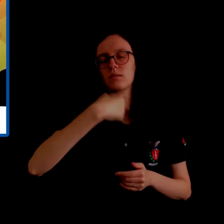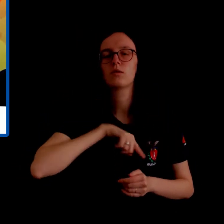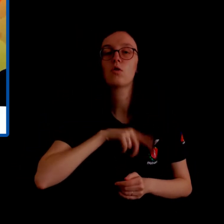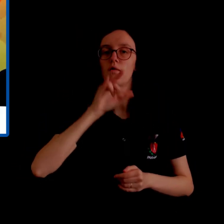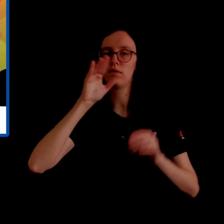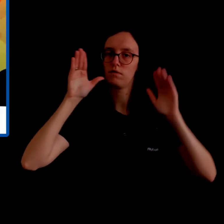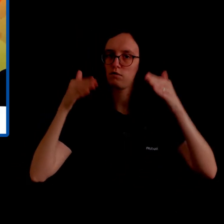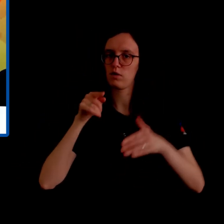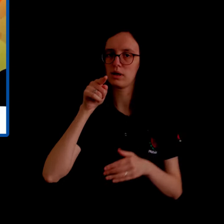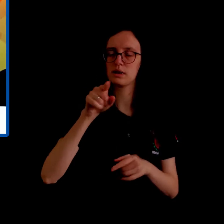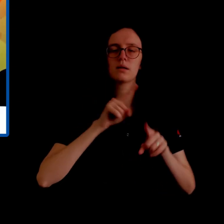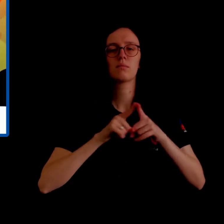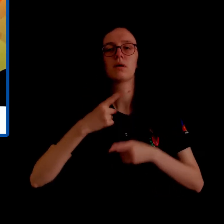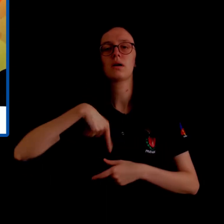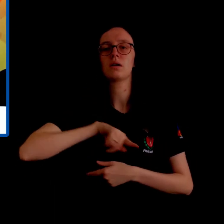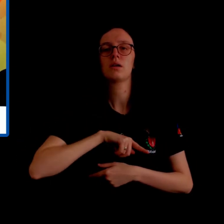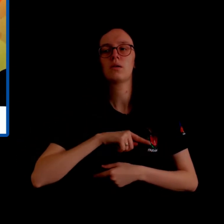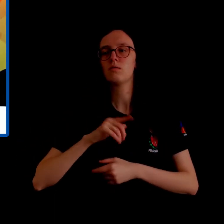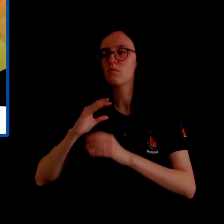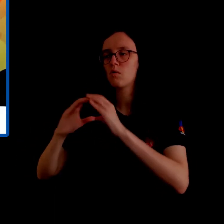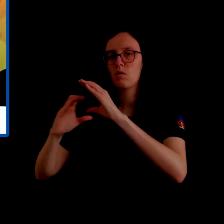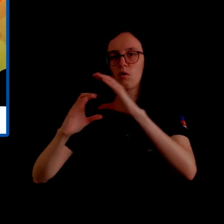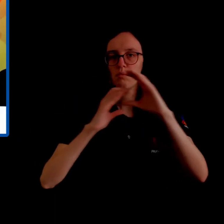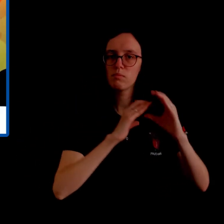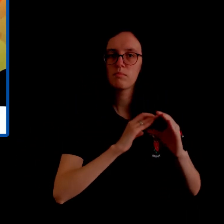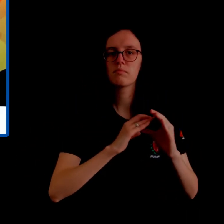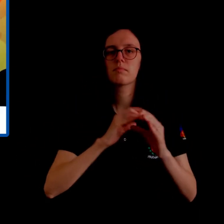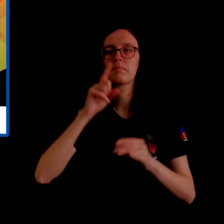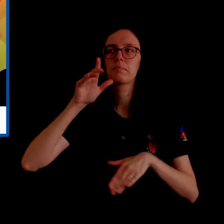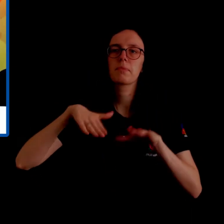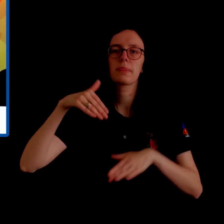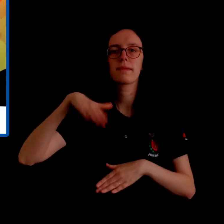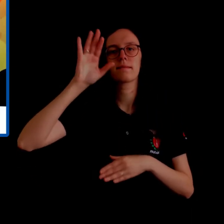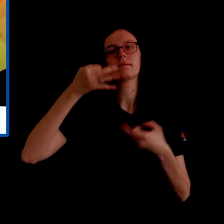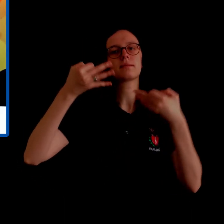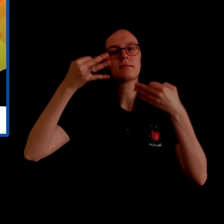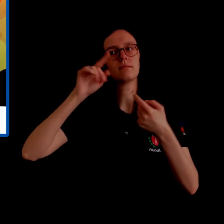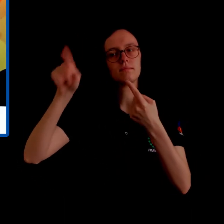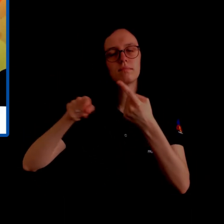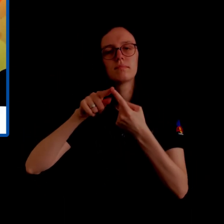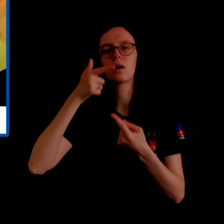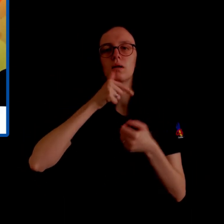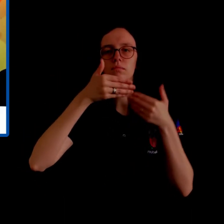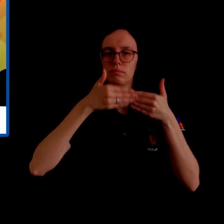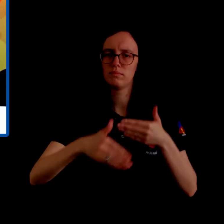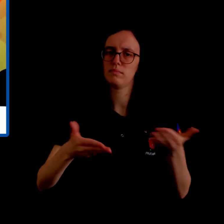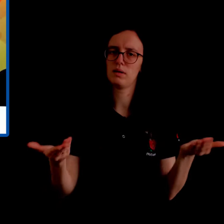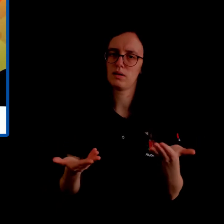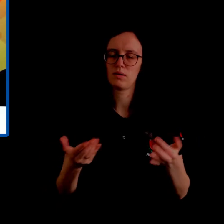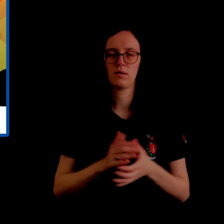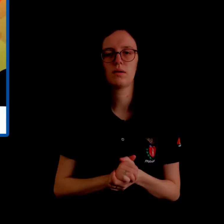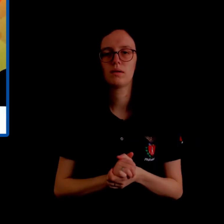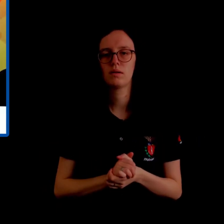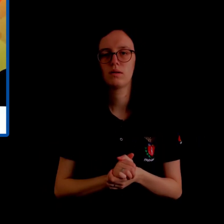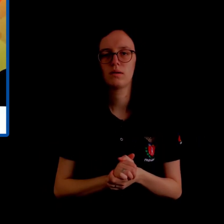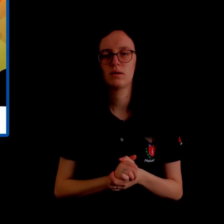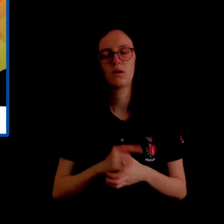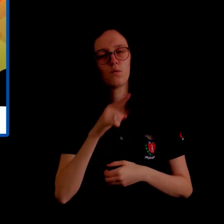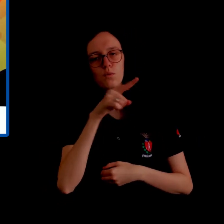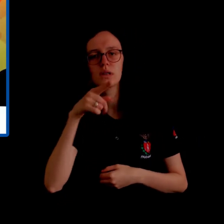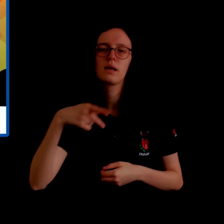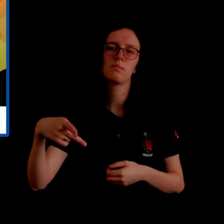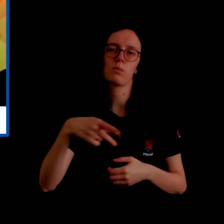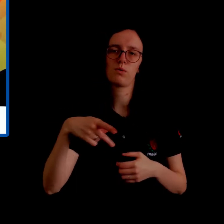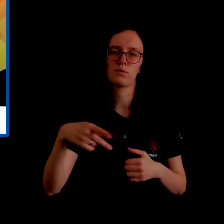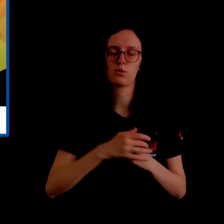isso. Mas nós vamos ter uma comunicação talvez mais efetiva a partir de agora. Então você, professor, isso